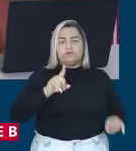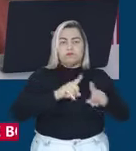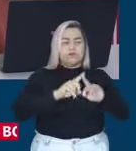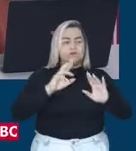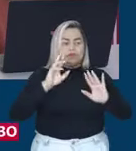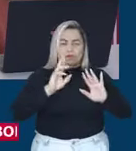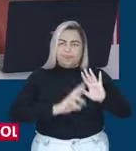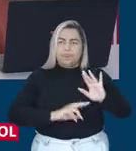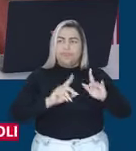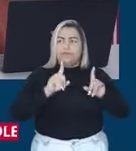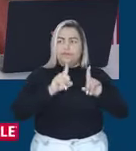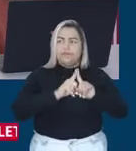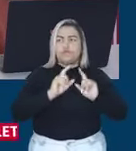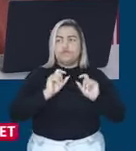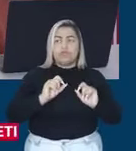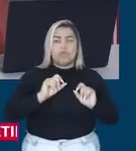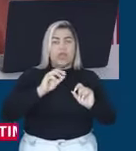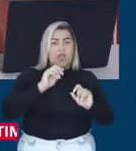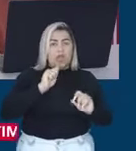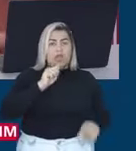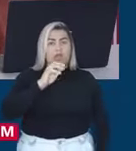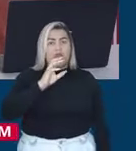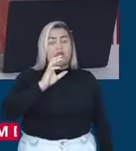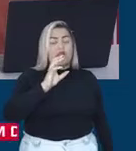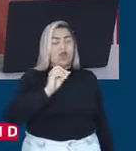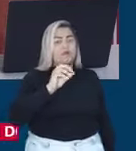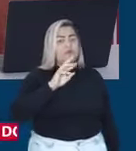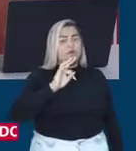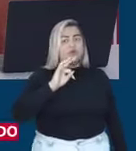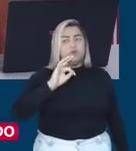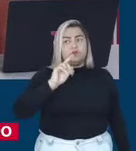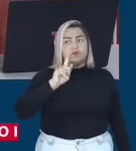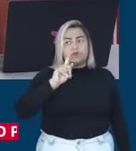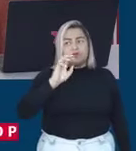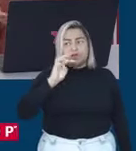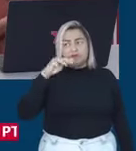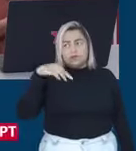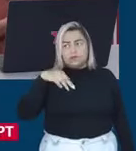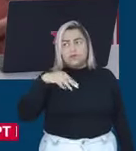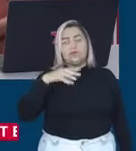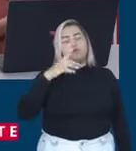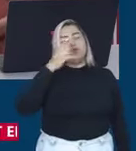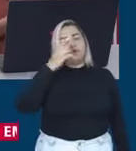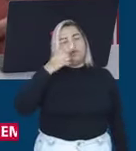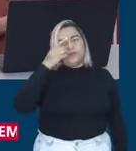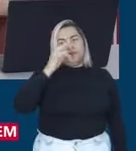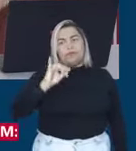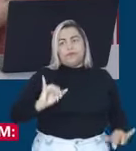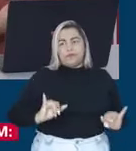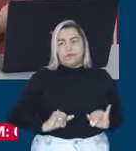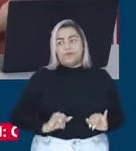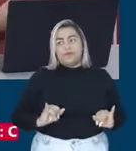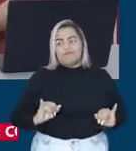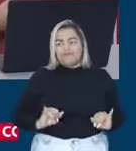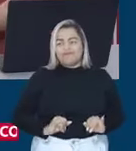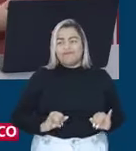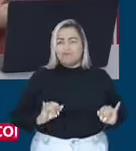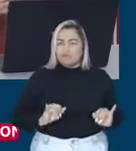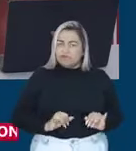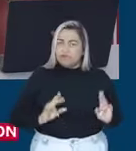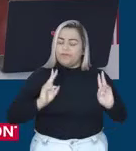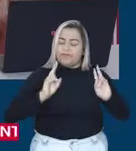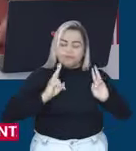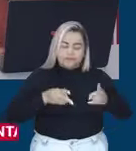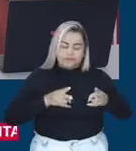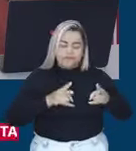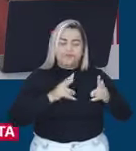registro também dessa abordagem, né? Essa revista aleatória que o deputado sofreu. A gente está sempre registrando